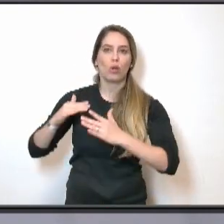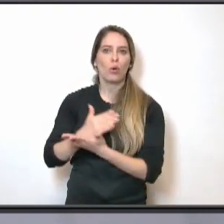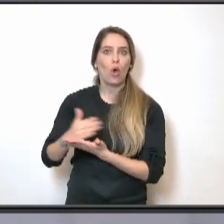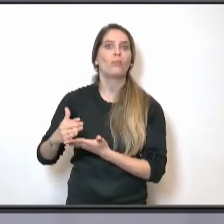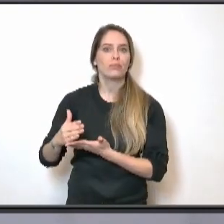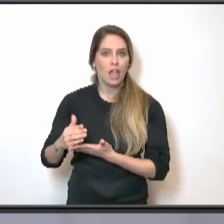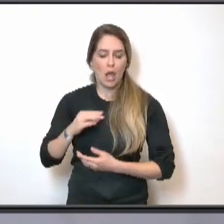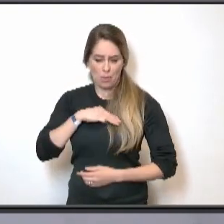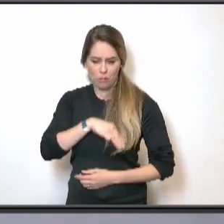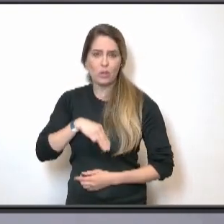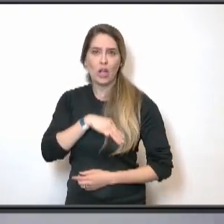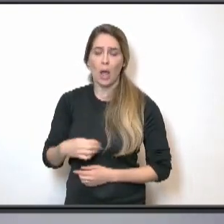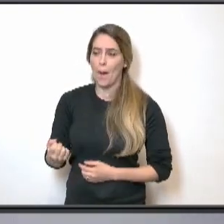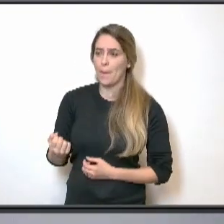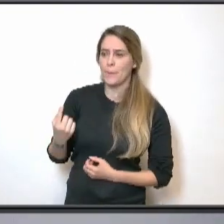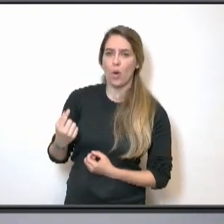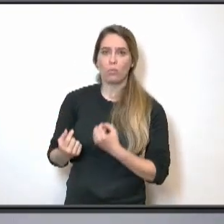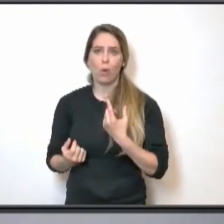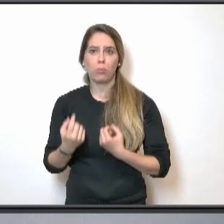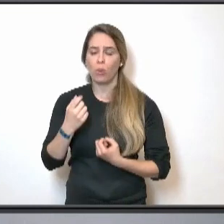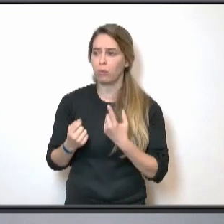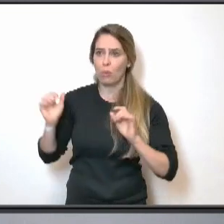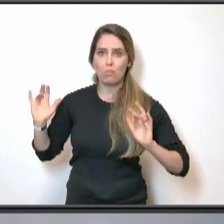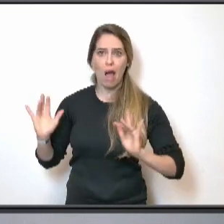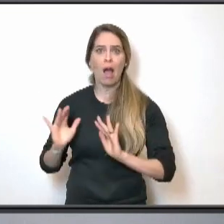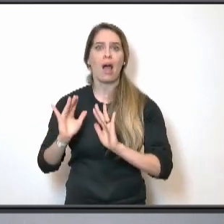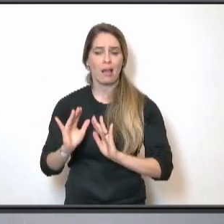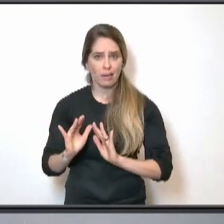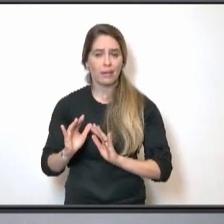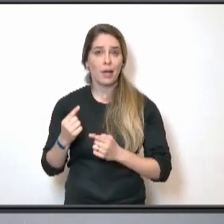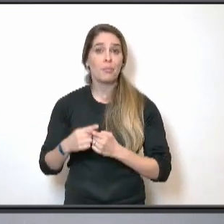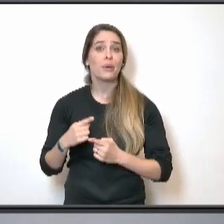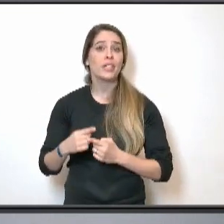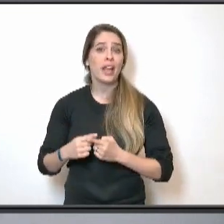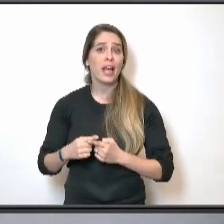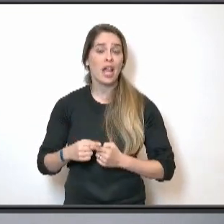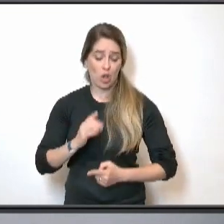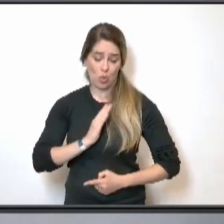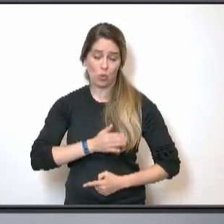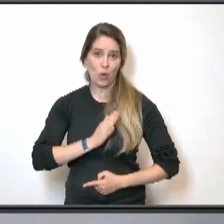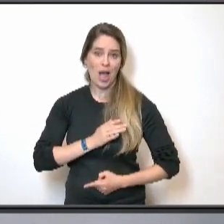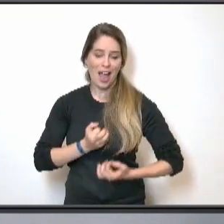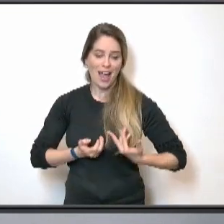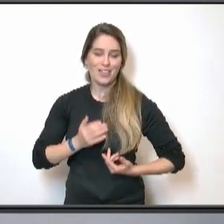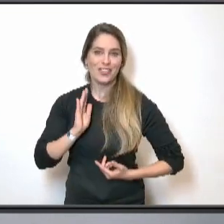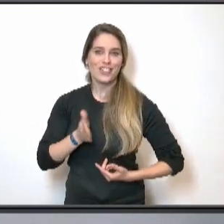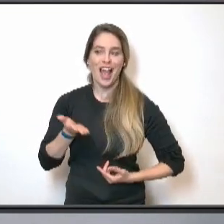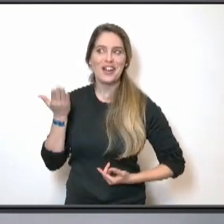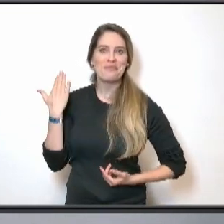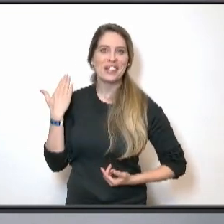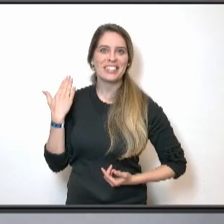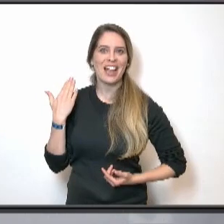missionários surgiram diante do testemunho dele, cujo coração havia sido aquecido naquela data em fevereiro de